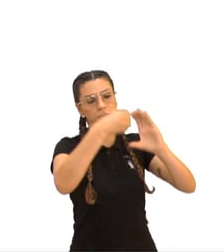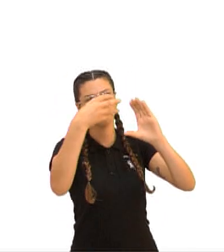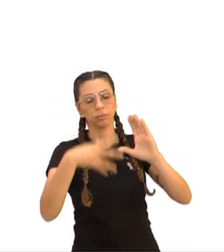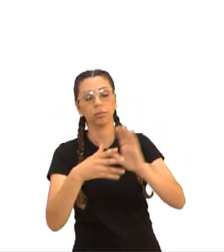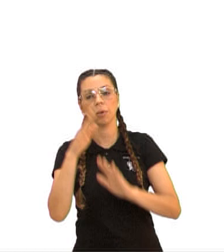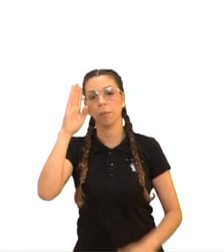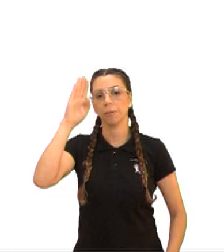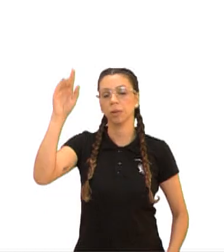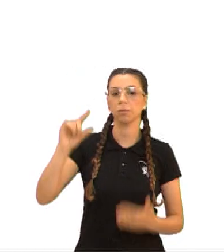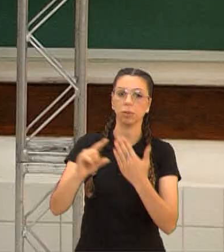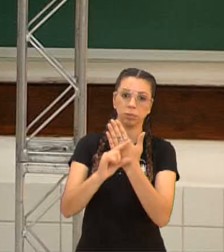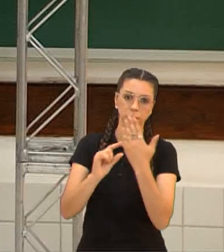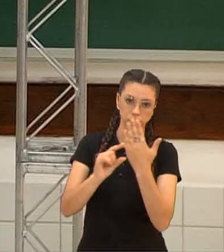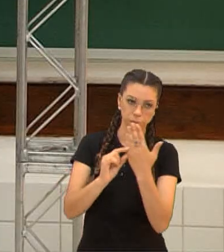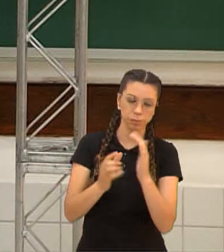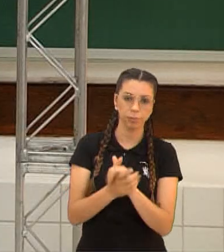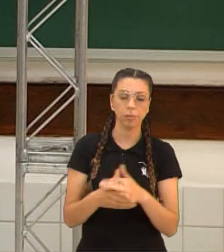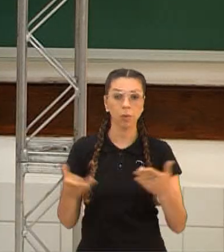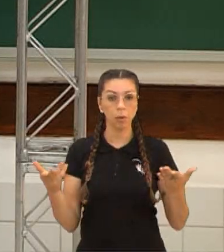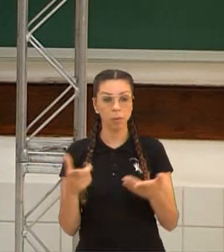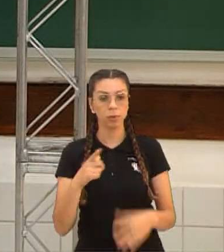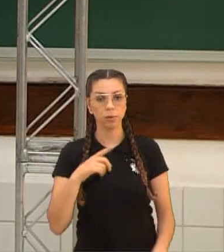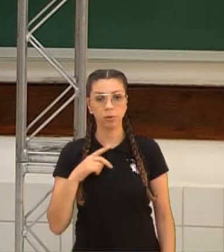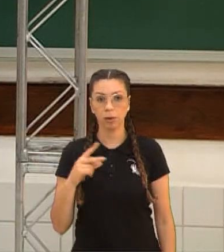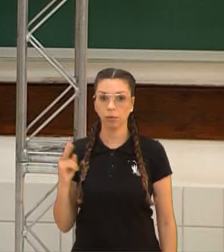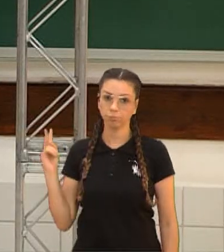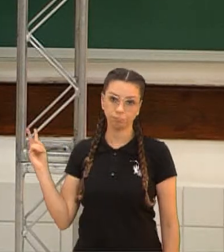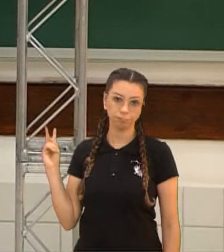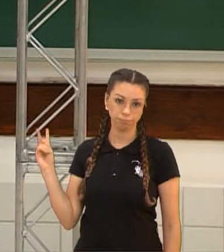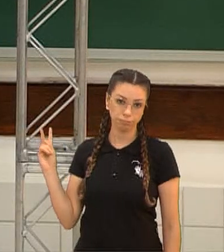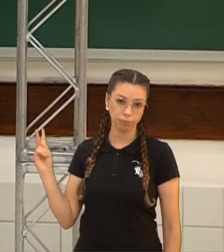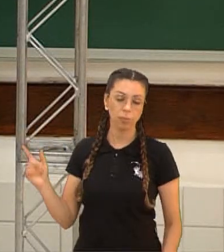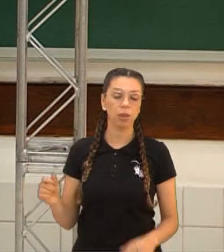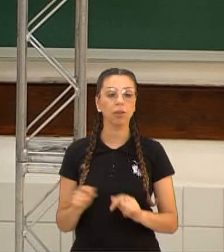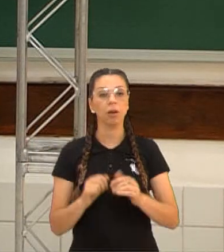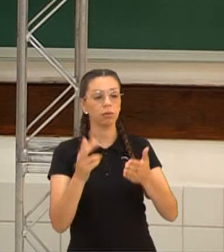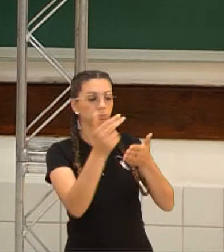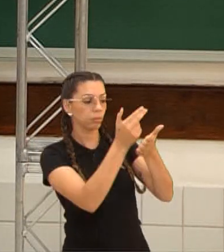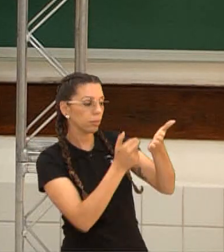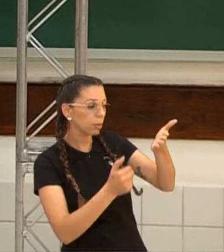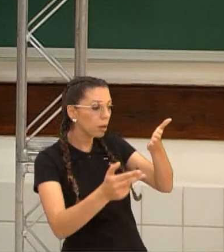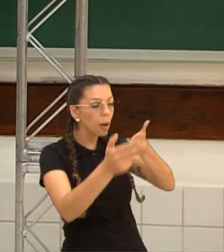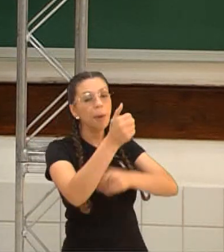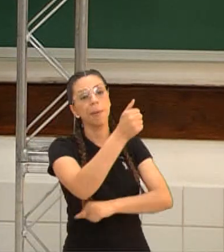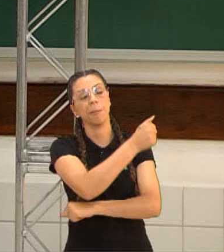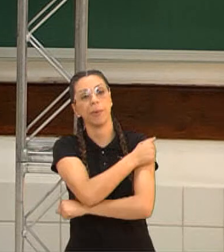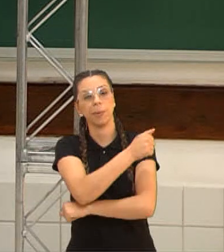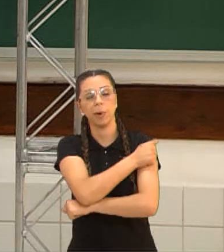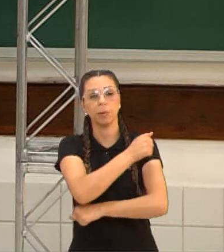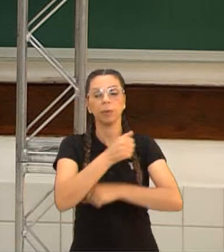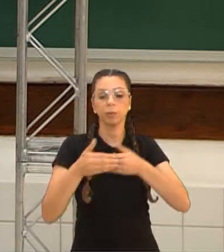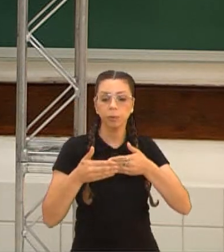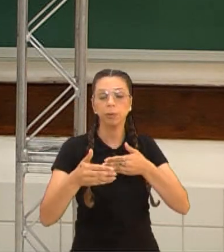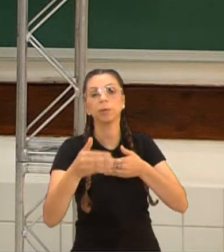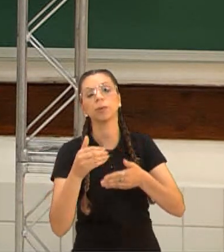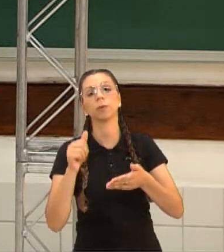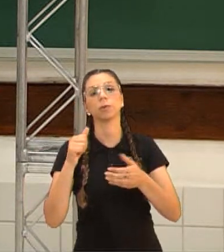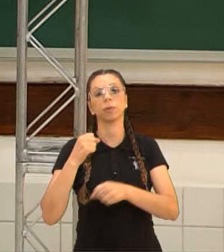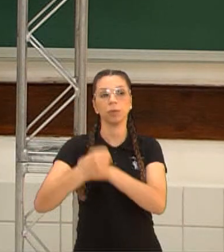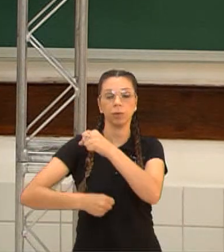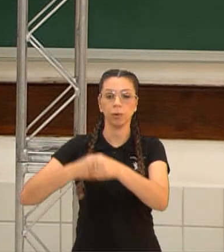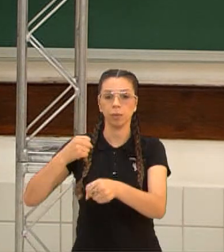principais artistas. Vocês viram hoje que eu estou com duas obras aqui, feitas por alunos meus, no decorrer dos anos, né? Uma inclusive